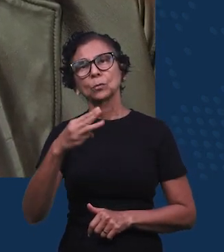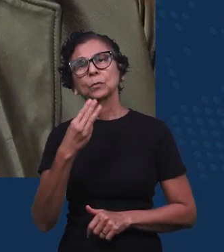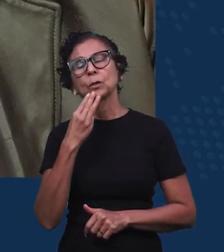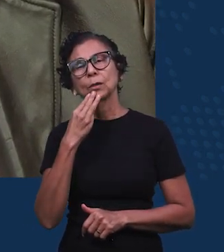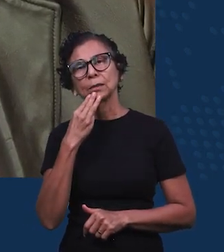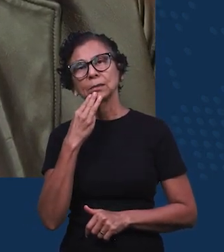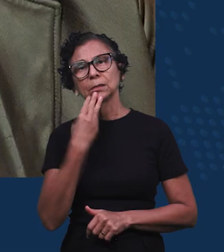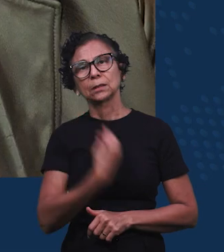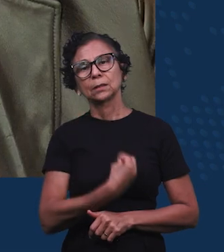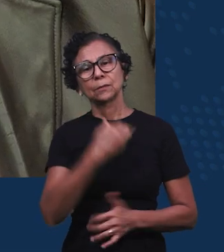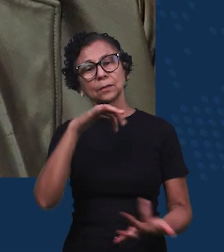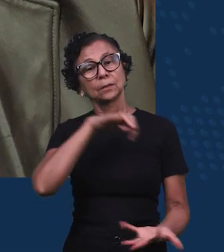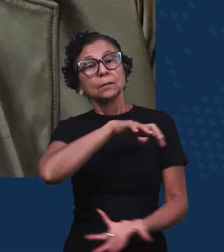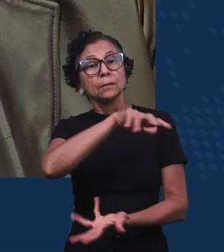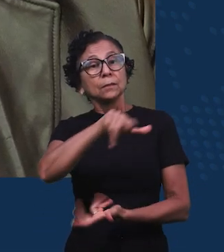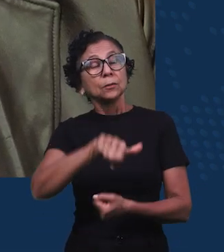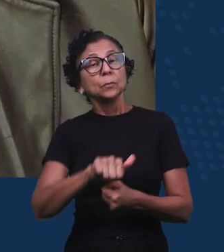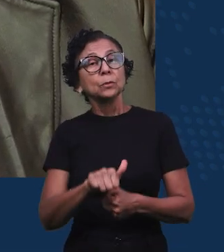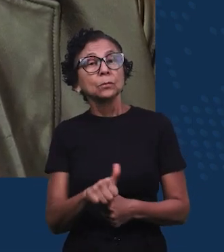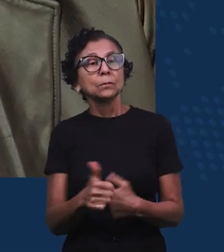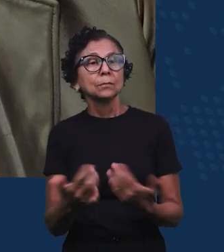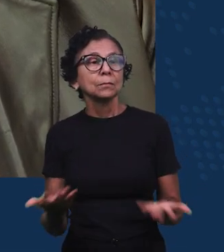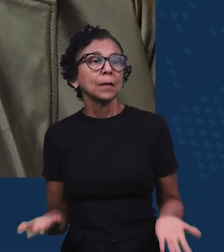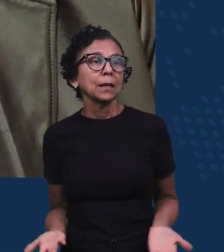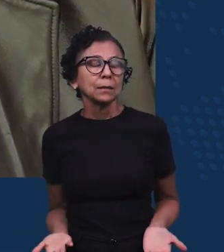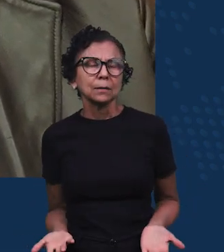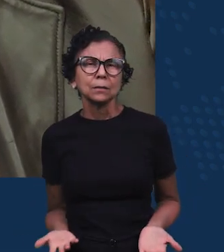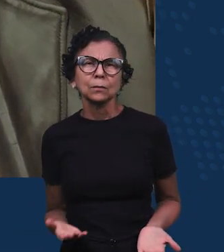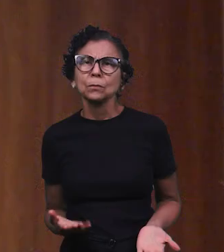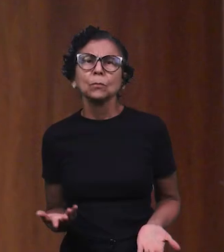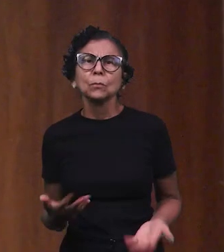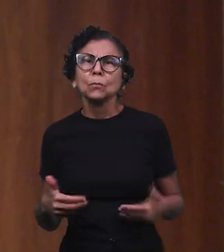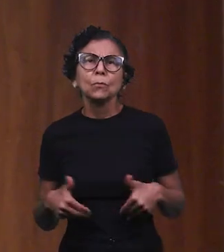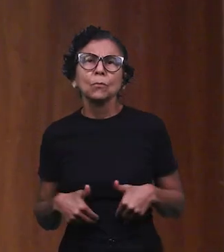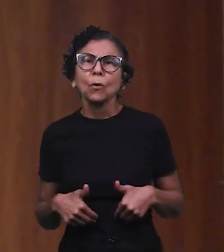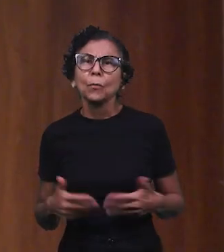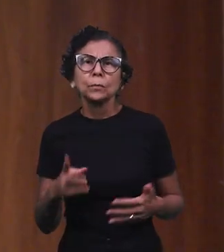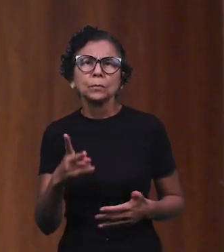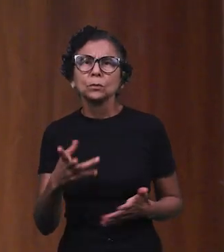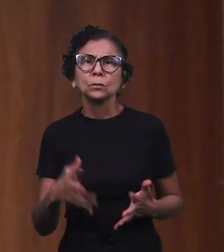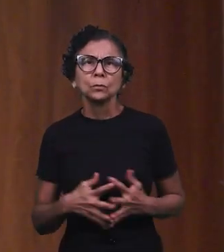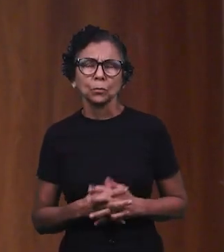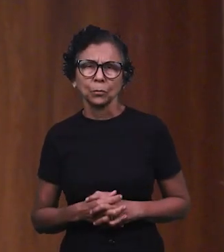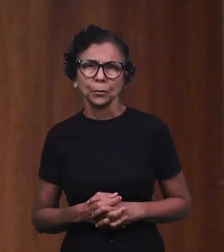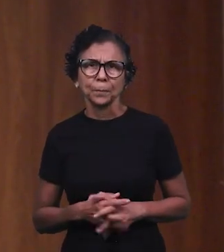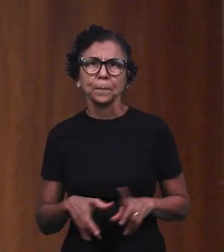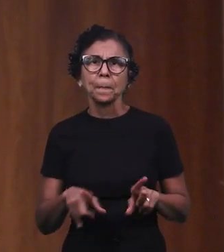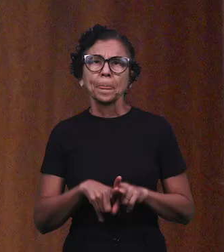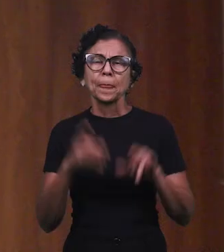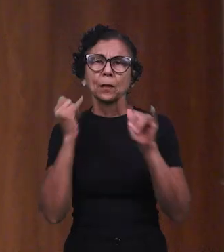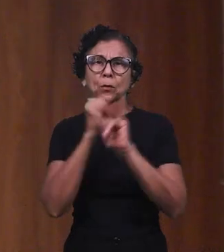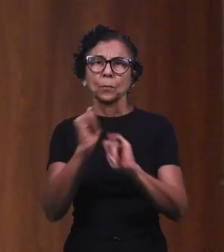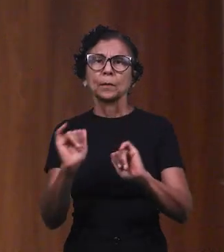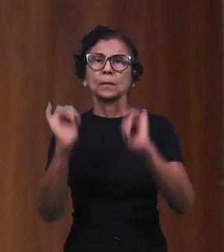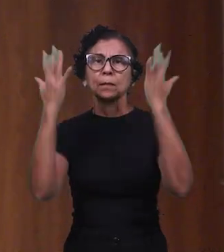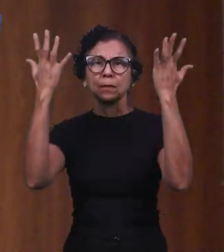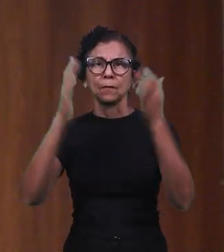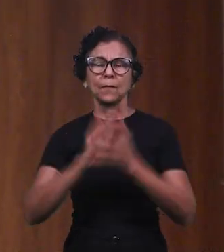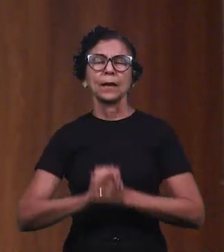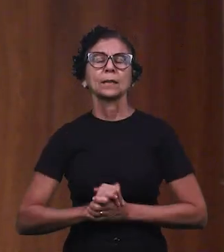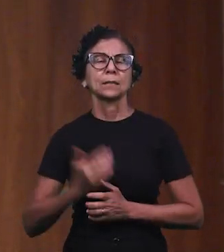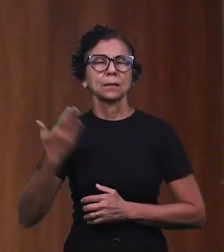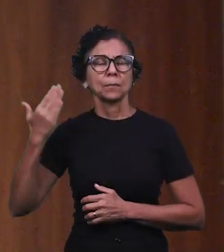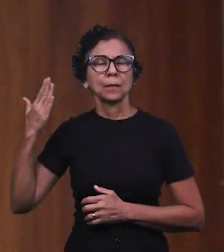planeta. E, no entanto, nós temos fome. Na última edição do Culto Trombetas e Festas, o pastor